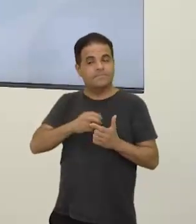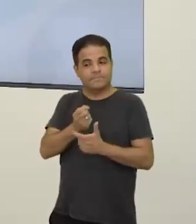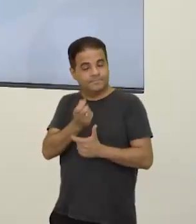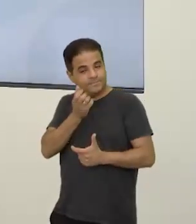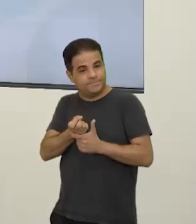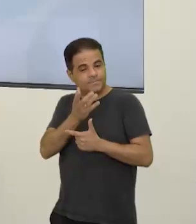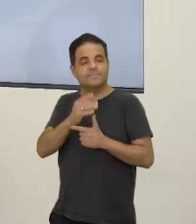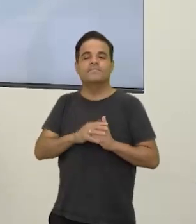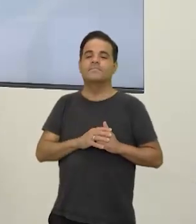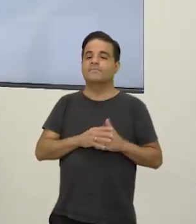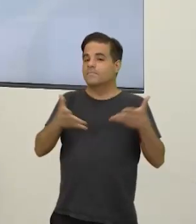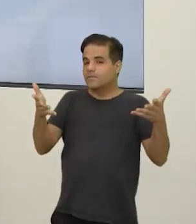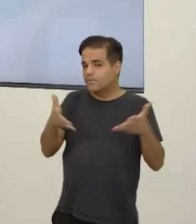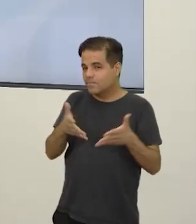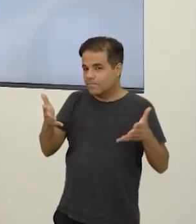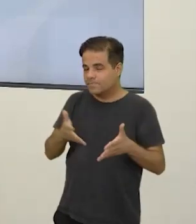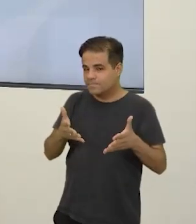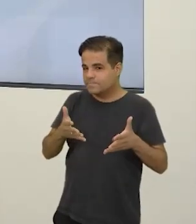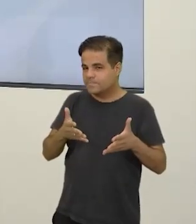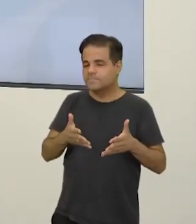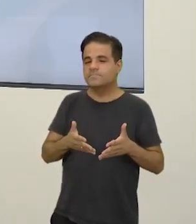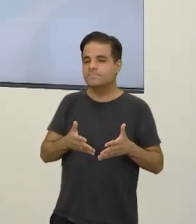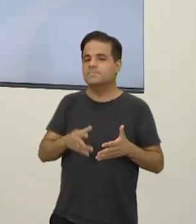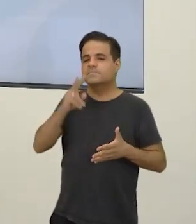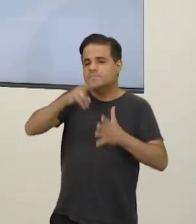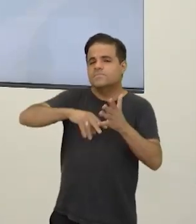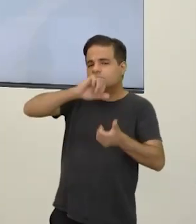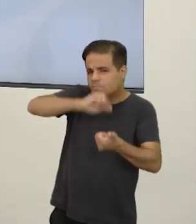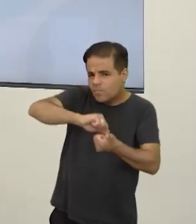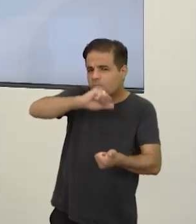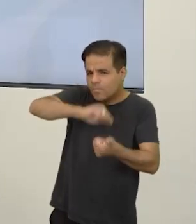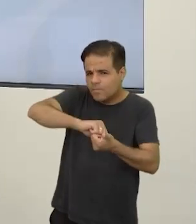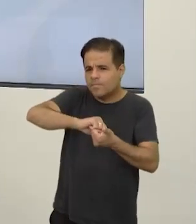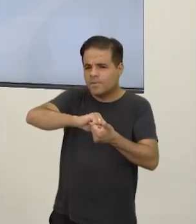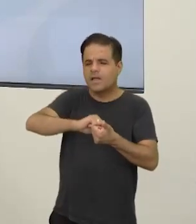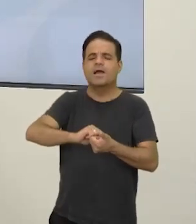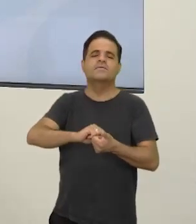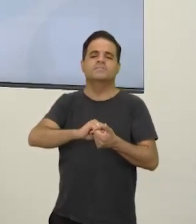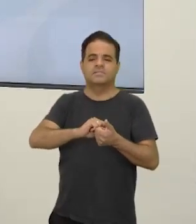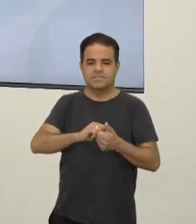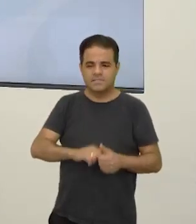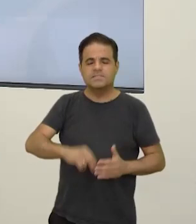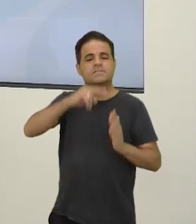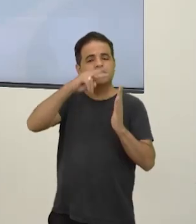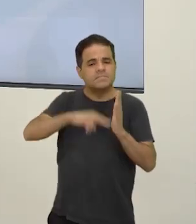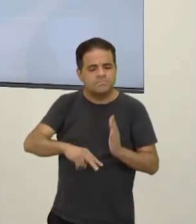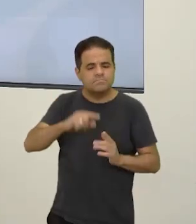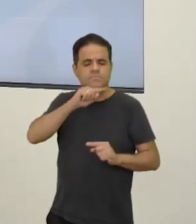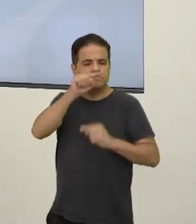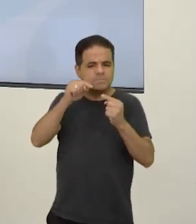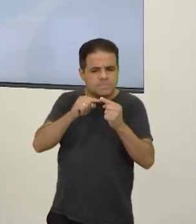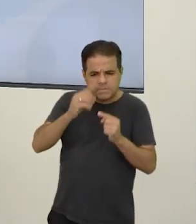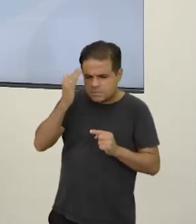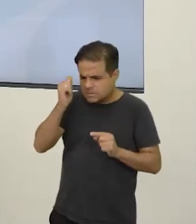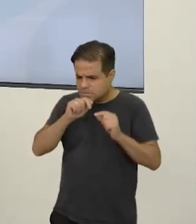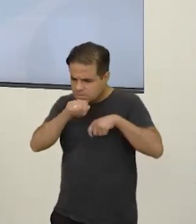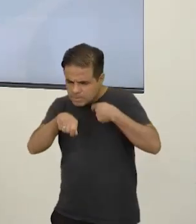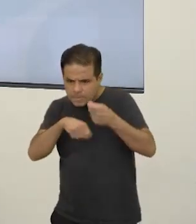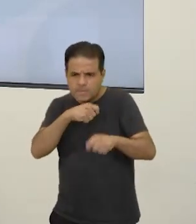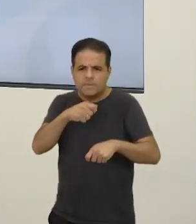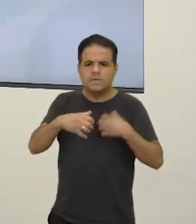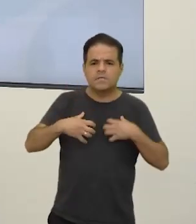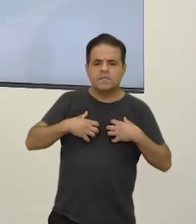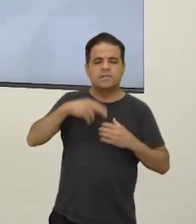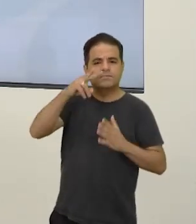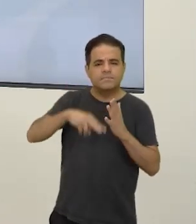alfabetizado. Agora, ler com qualidade é conseguir ler nas entrelinhas, é ler as intenções do autor, ler diferente